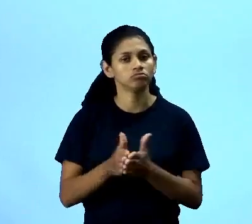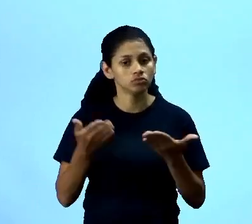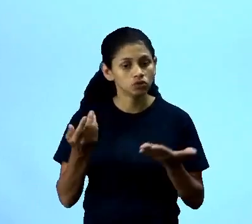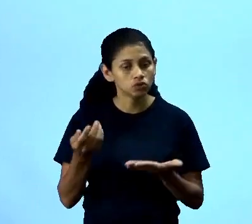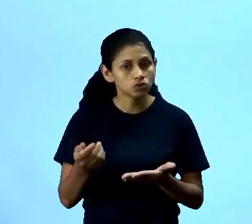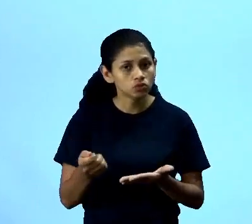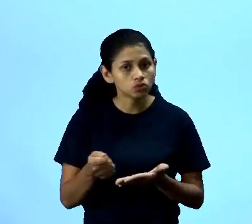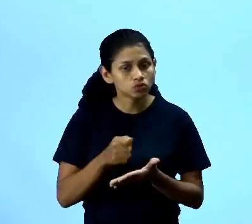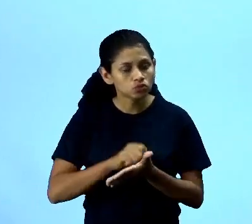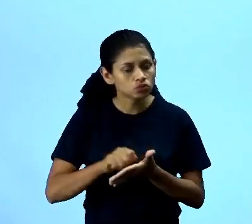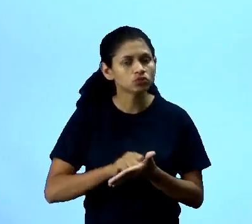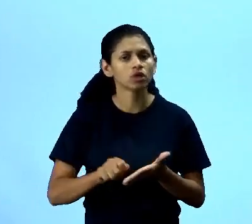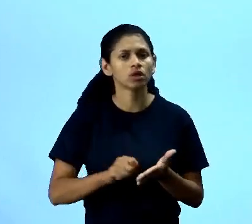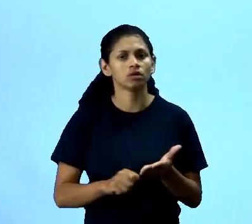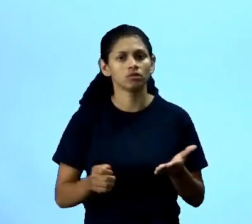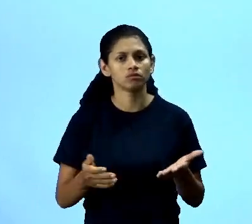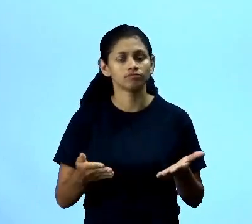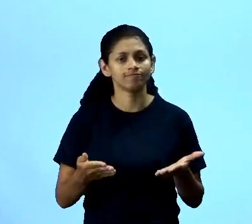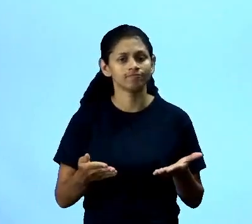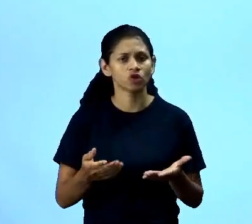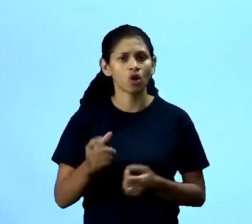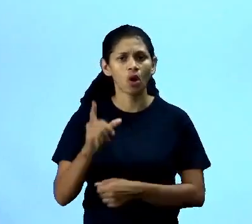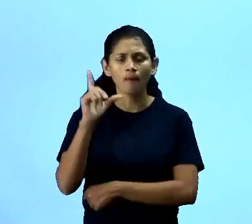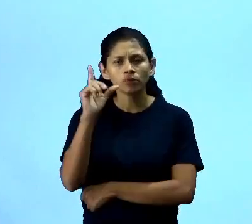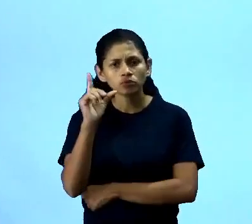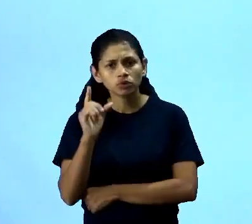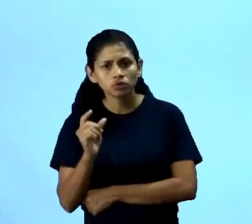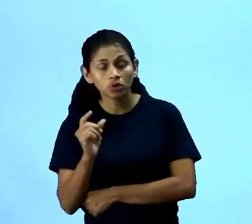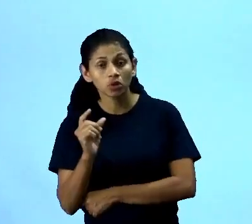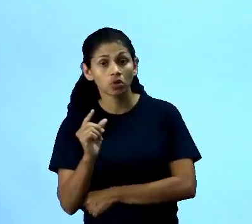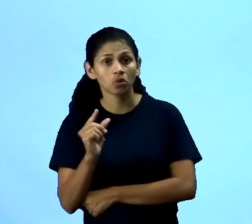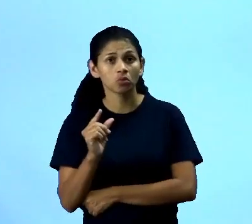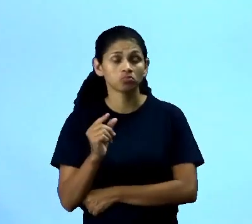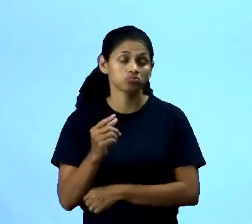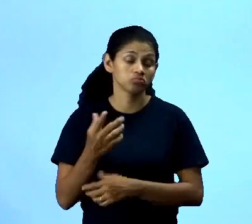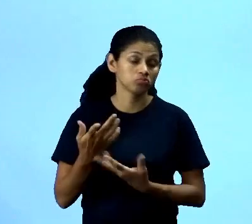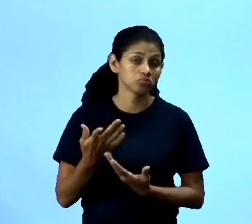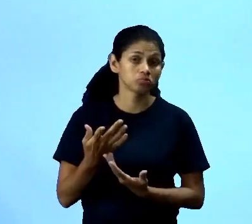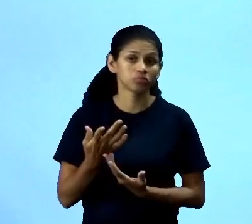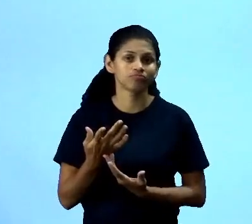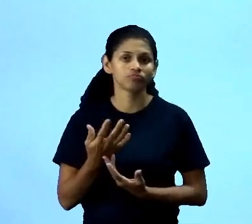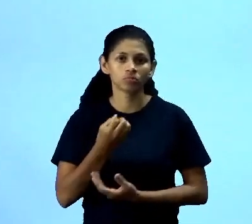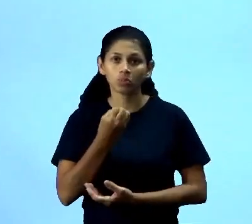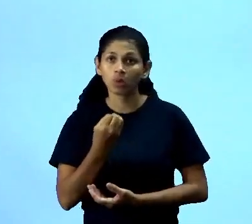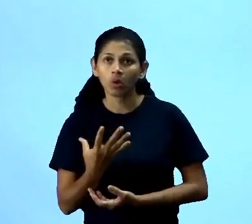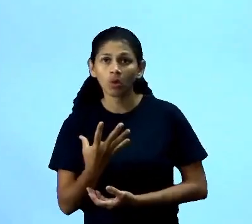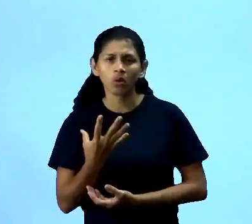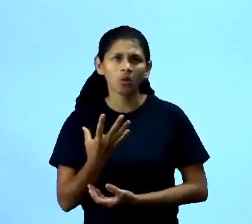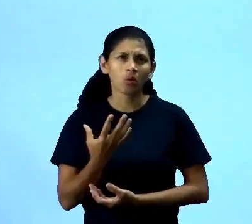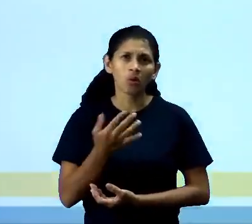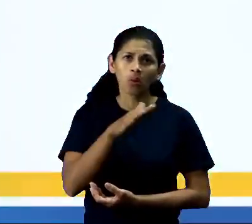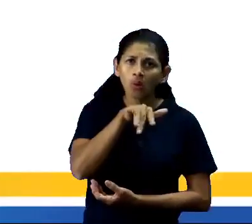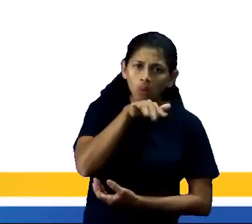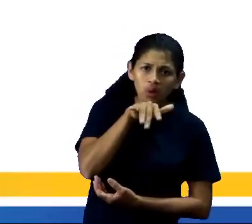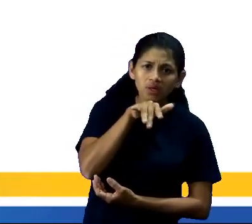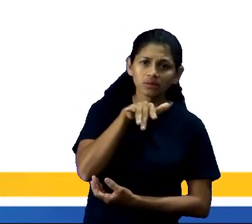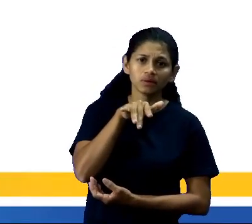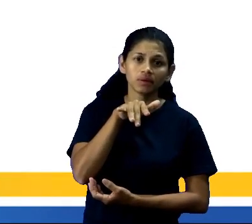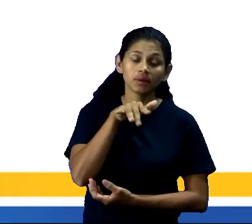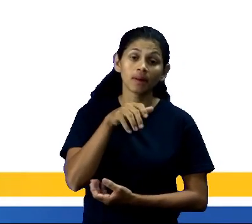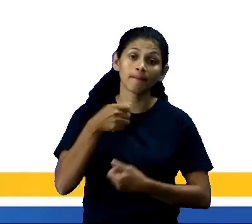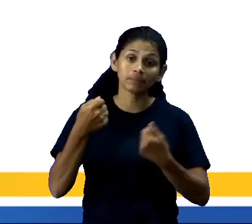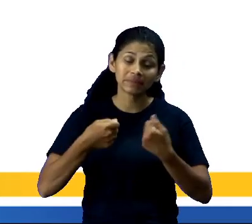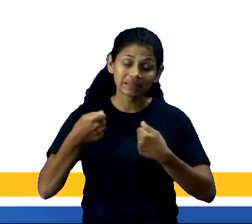sobre comentários ou sobre poucas estrelas que determinada obra recebeu na internet. Vamos lá, vamos falar um pouco sobre